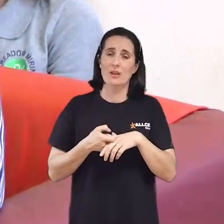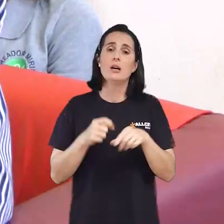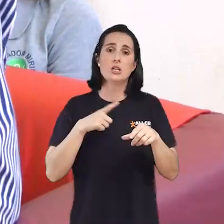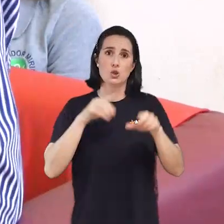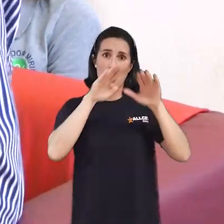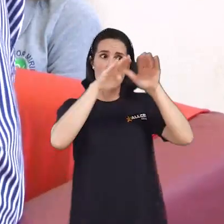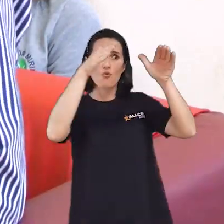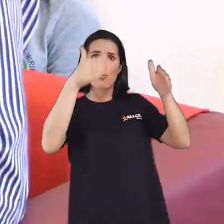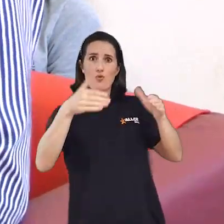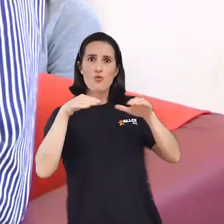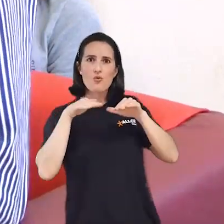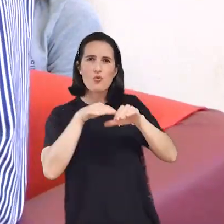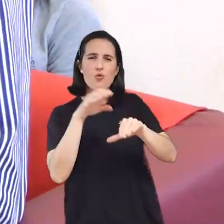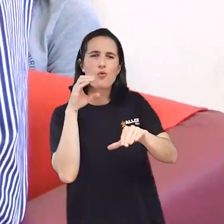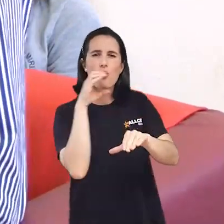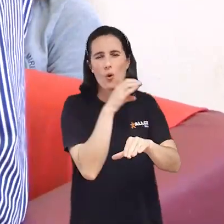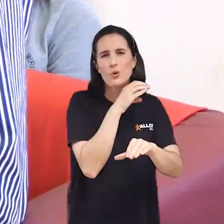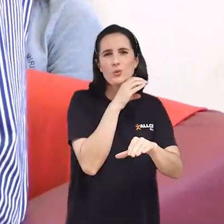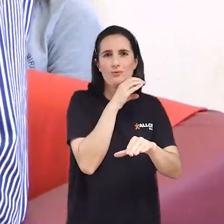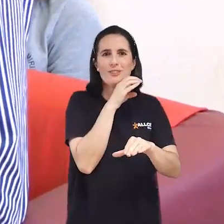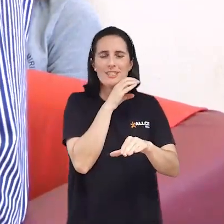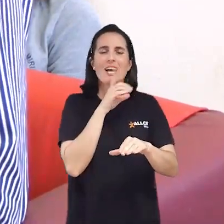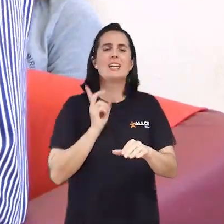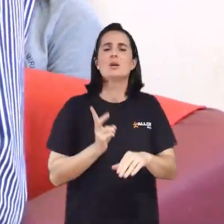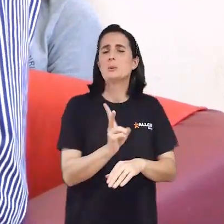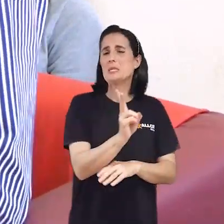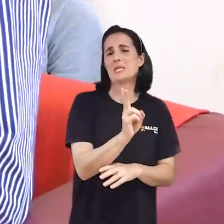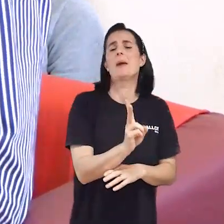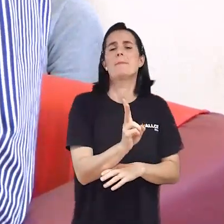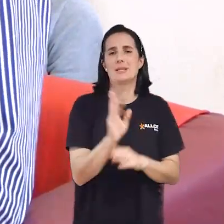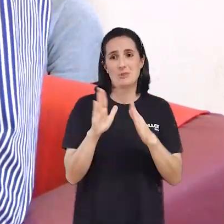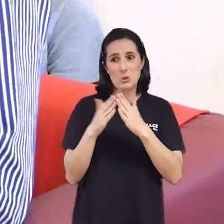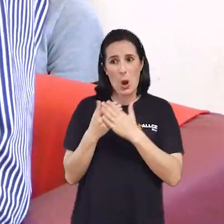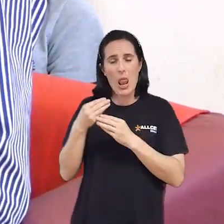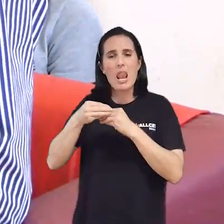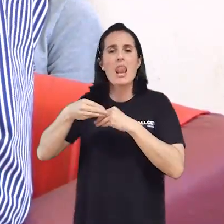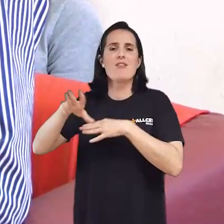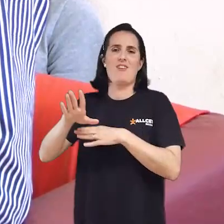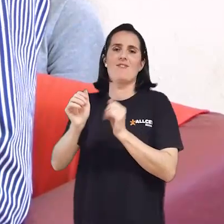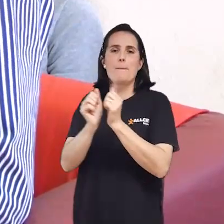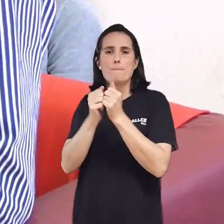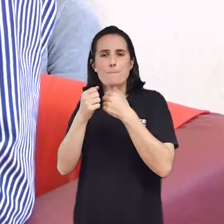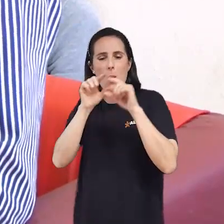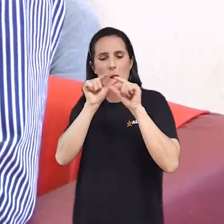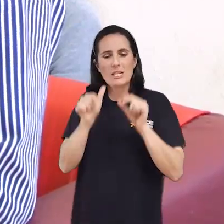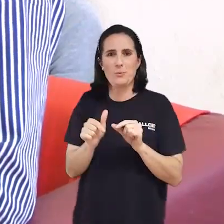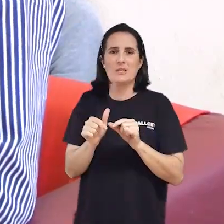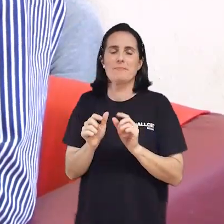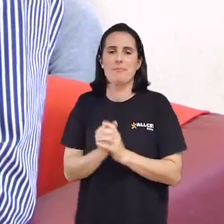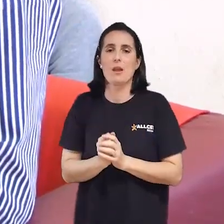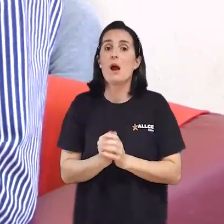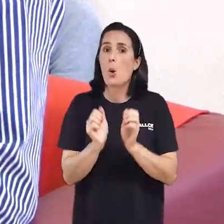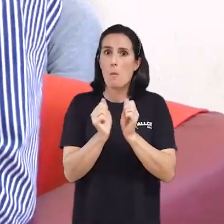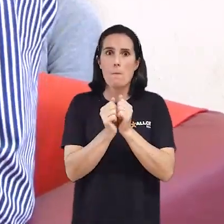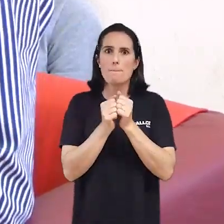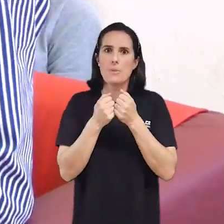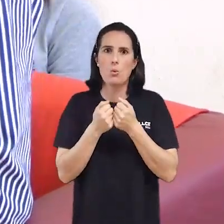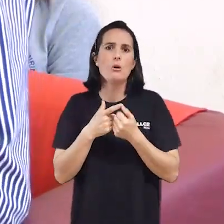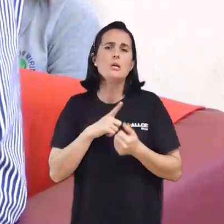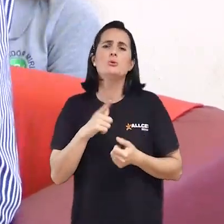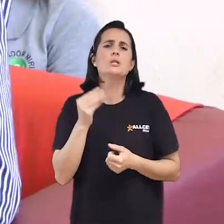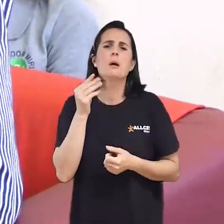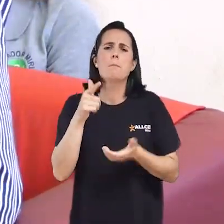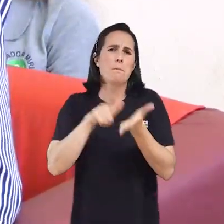ele botava um pouco de leite para ficar mais fácil para comer. Então, assim, tinha esses fornos grandes de